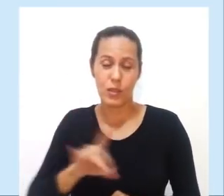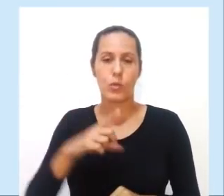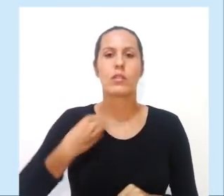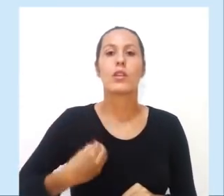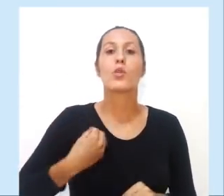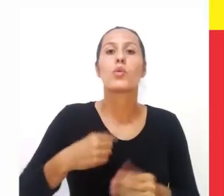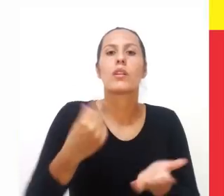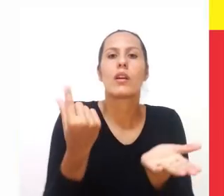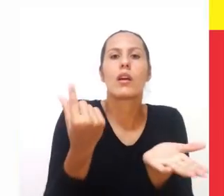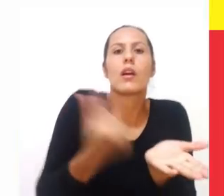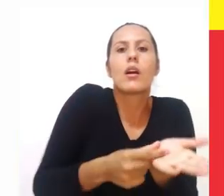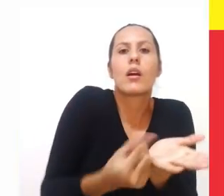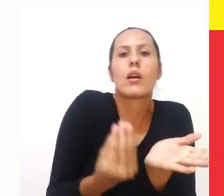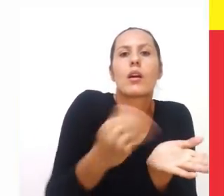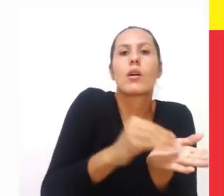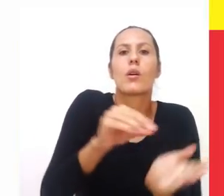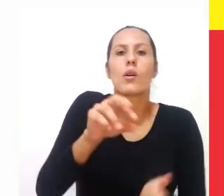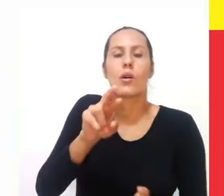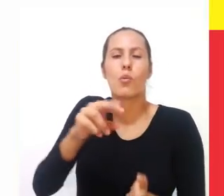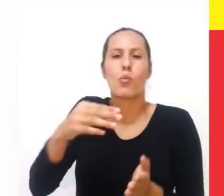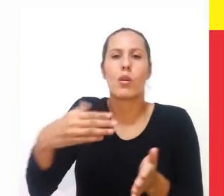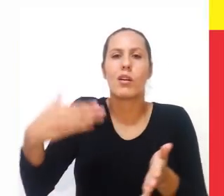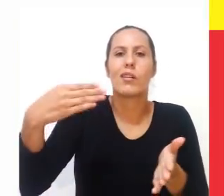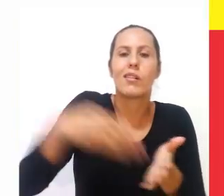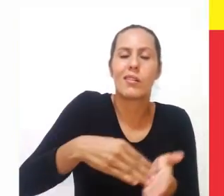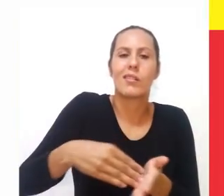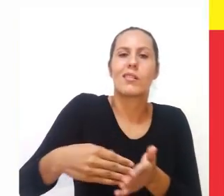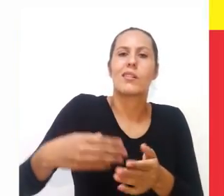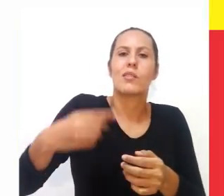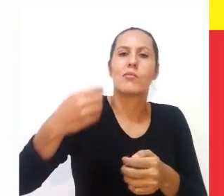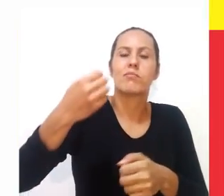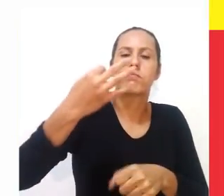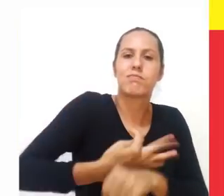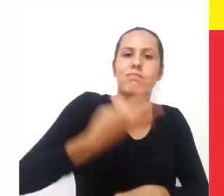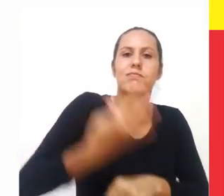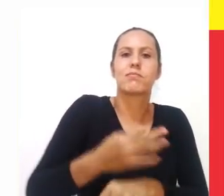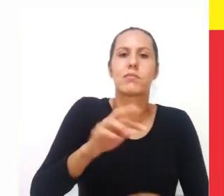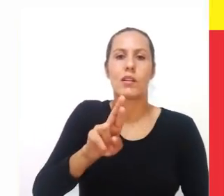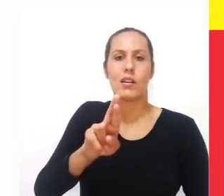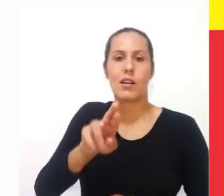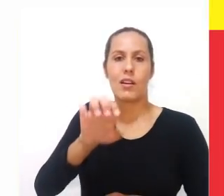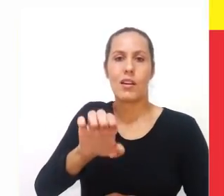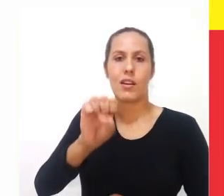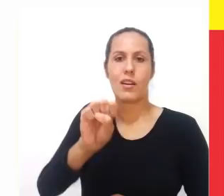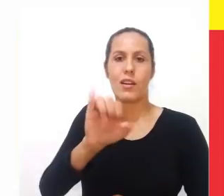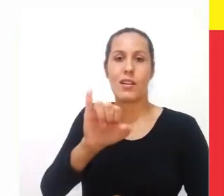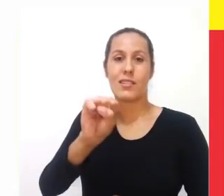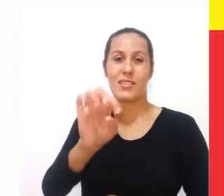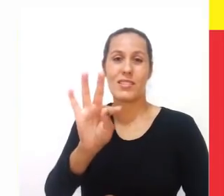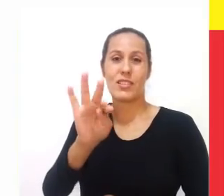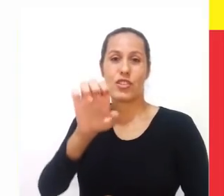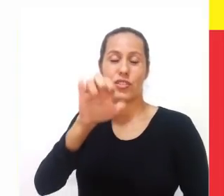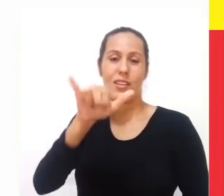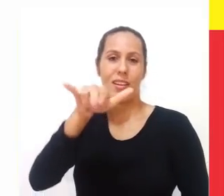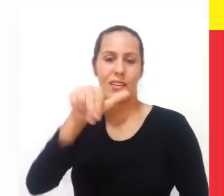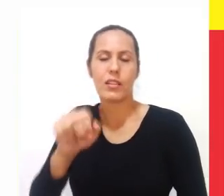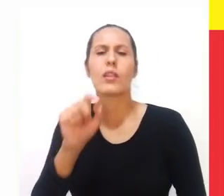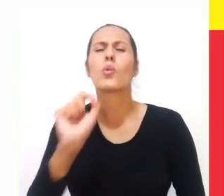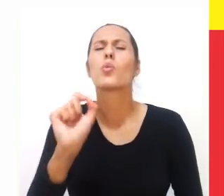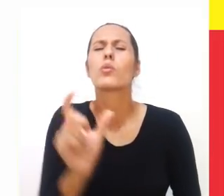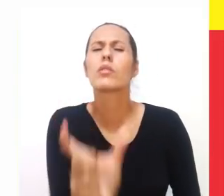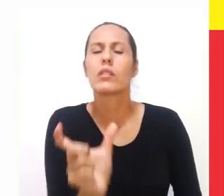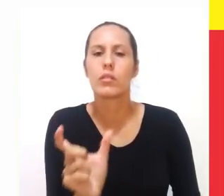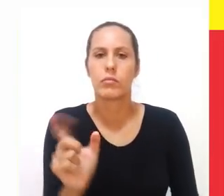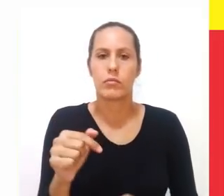Então, resistência é a medida da dificuldade que um material oferece à passagem da corrente. Assim,